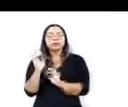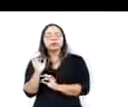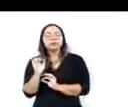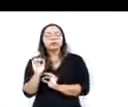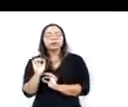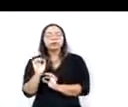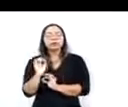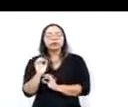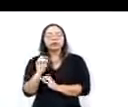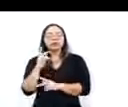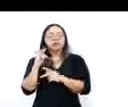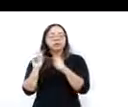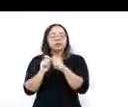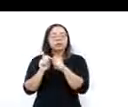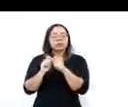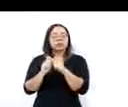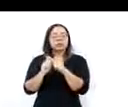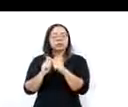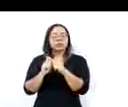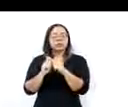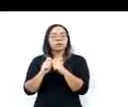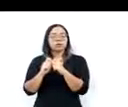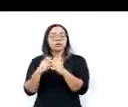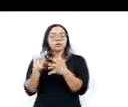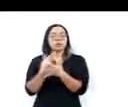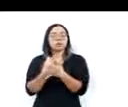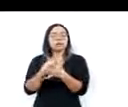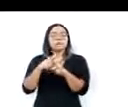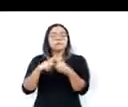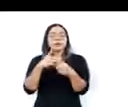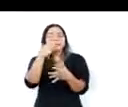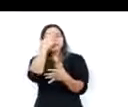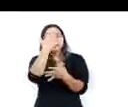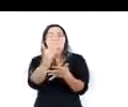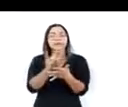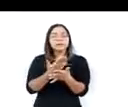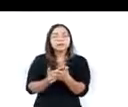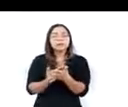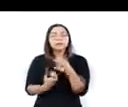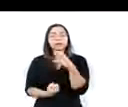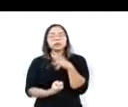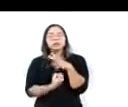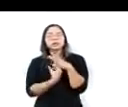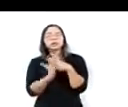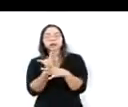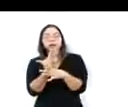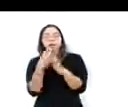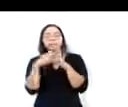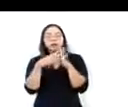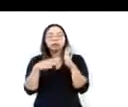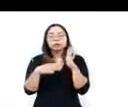tem a fazer é acreditar e criar algum mecanismo que essas crianças